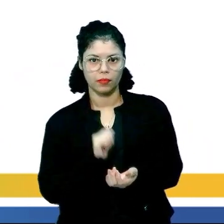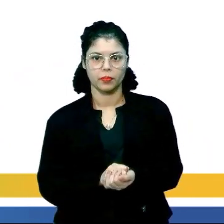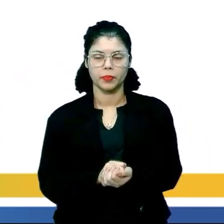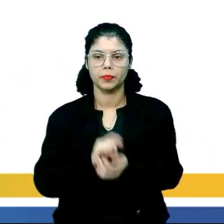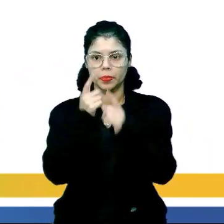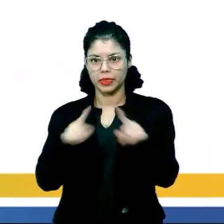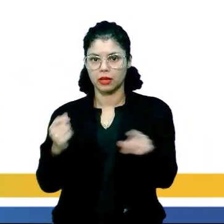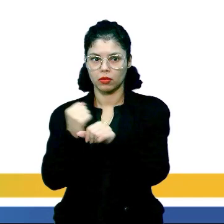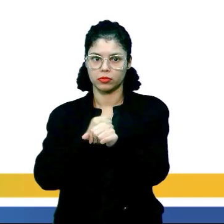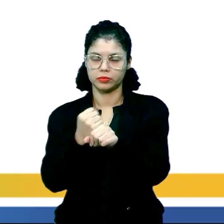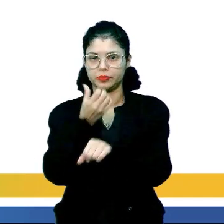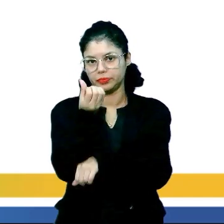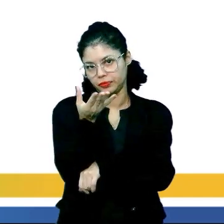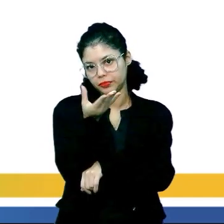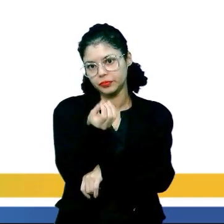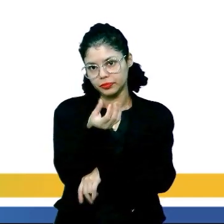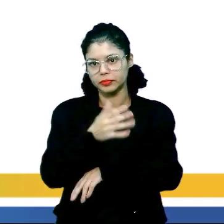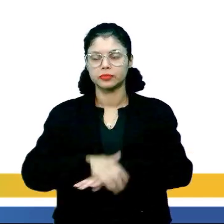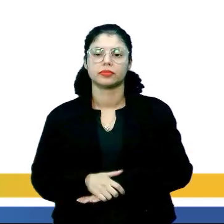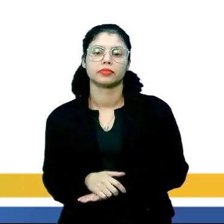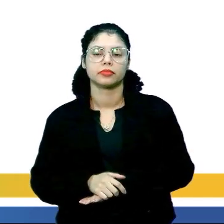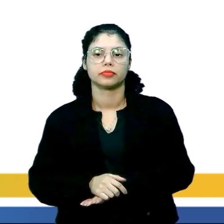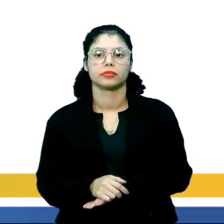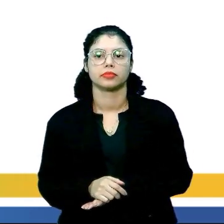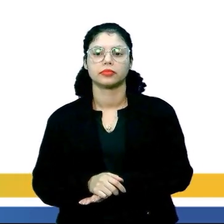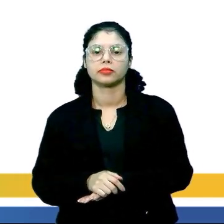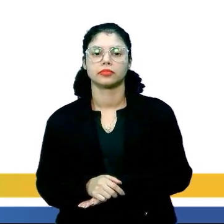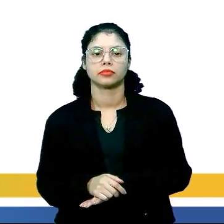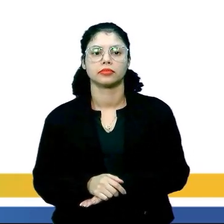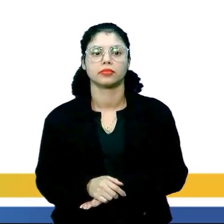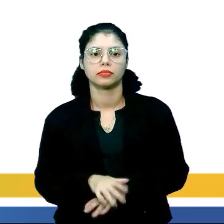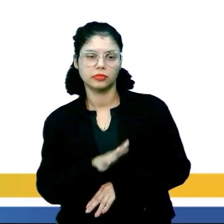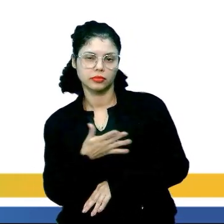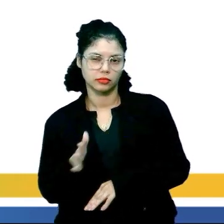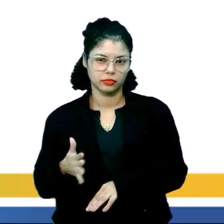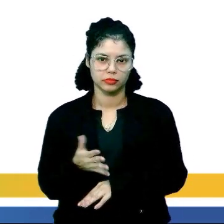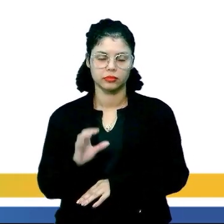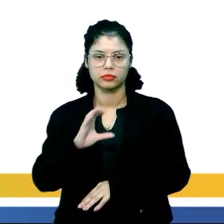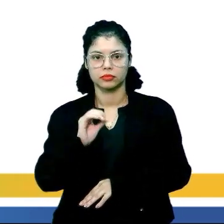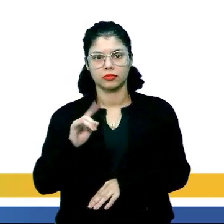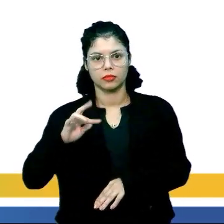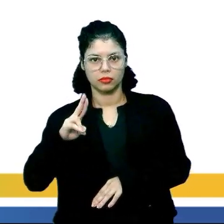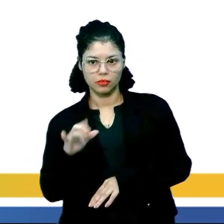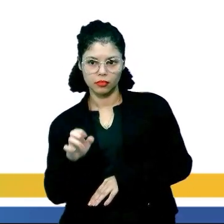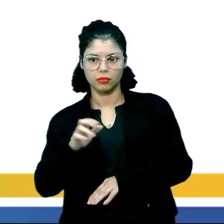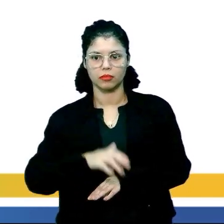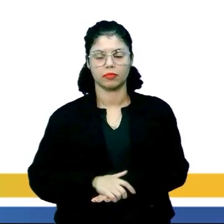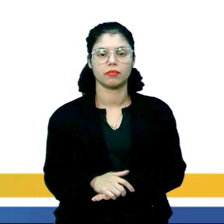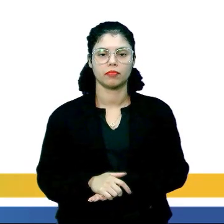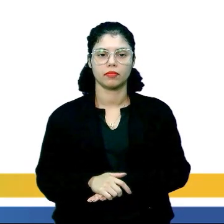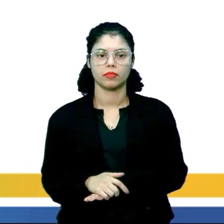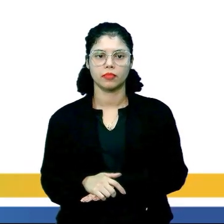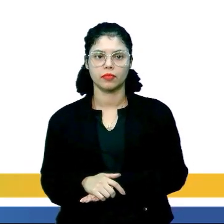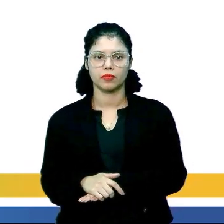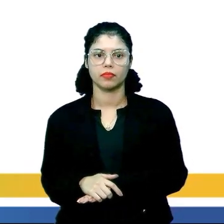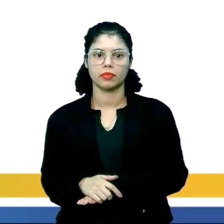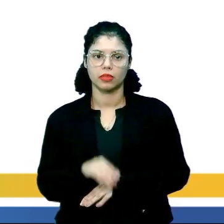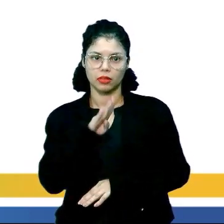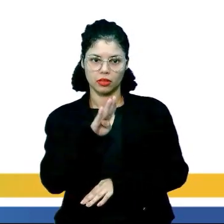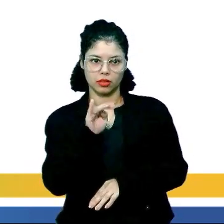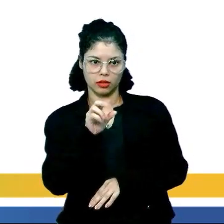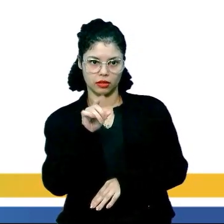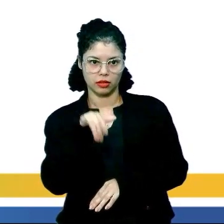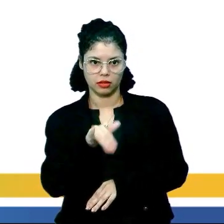são ícones da música mundial, né, digamos assim, pelo menos no Ocidente. Então, aqui, Bob